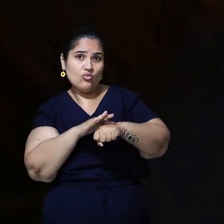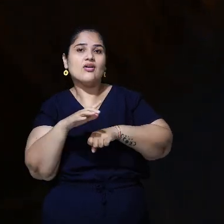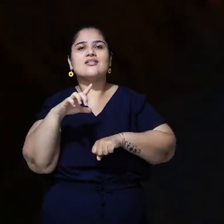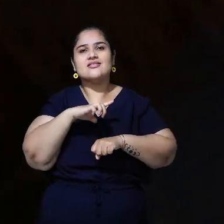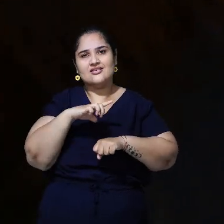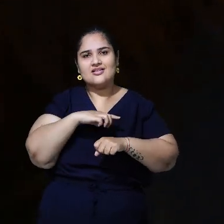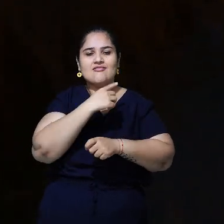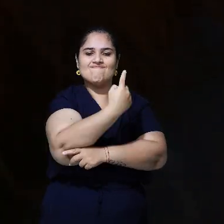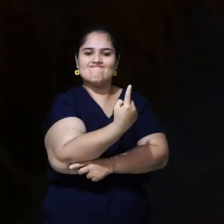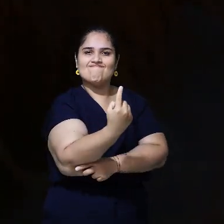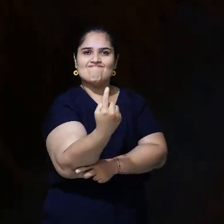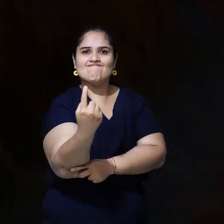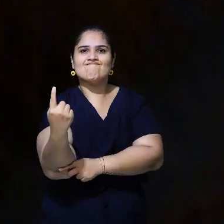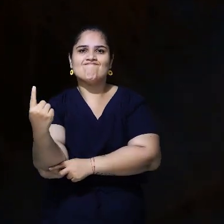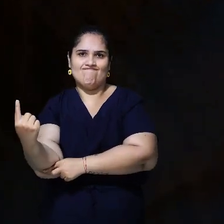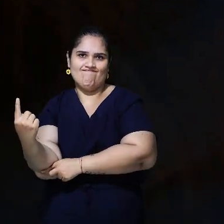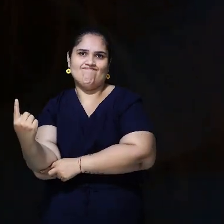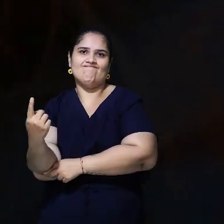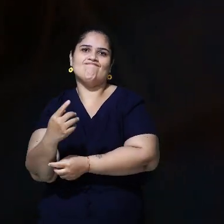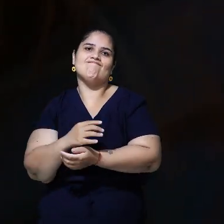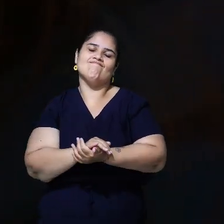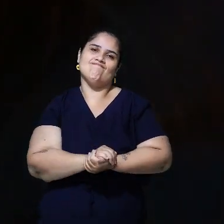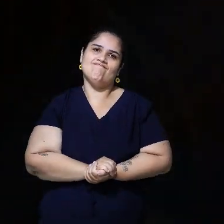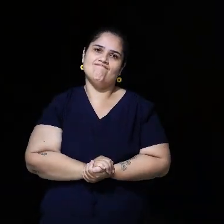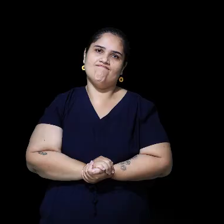cada indivíduo.